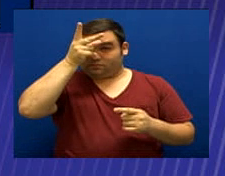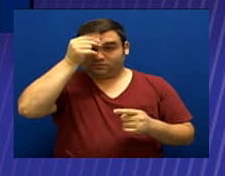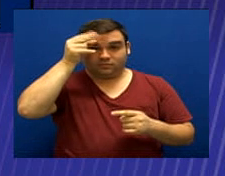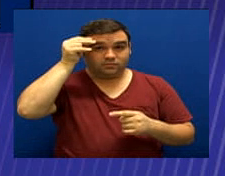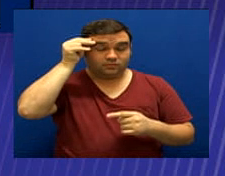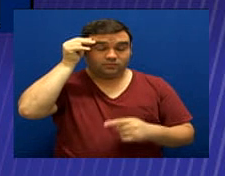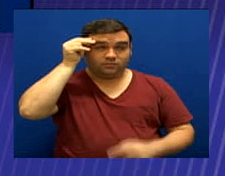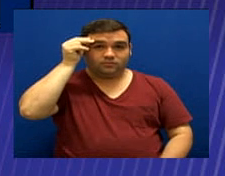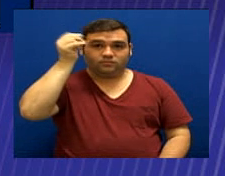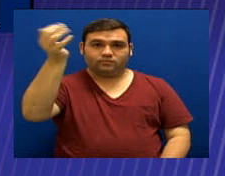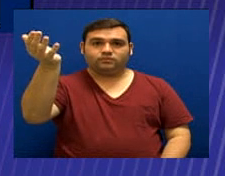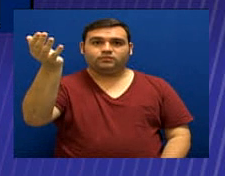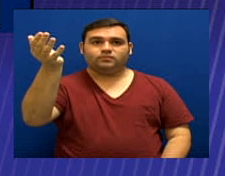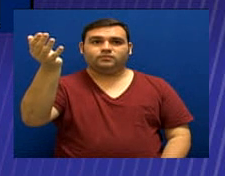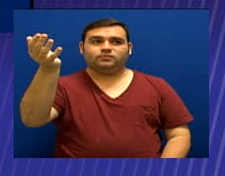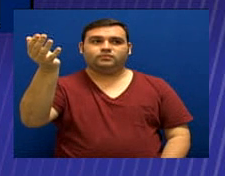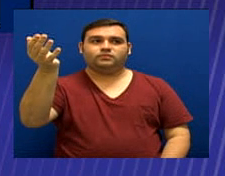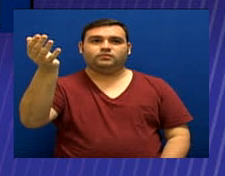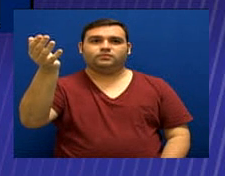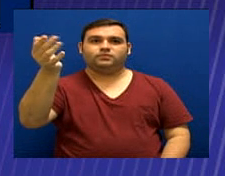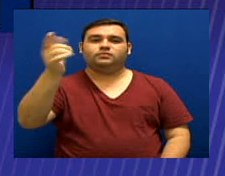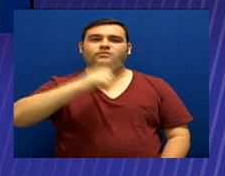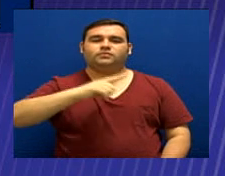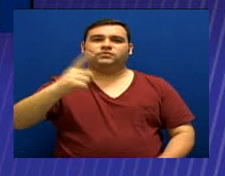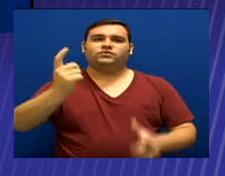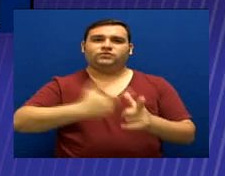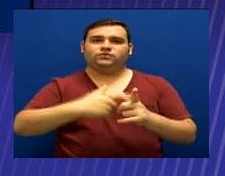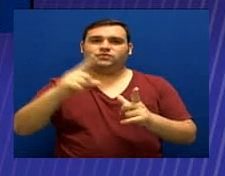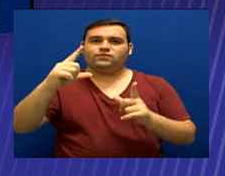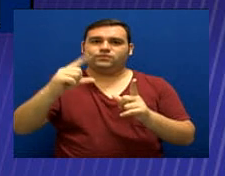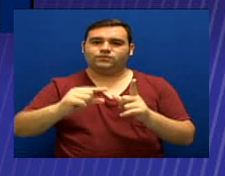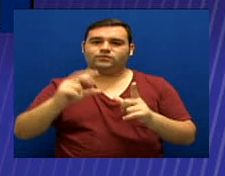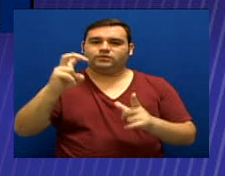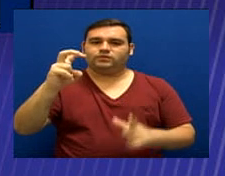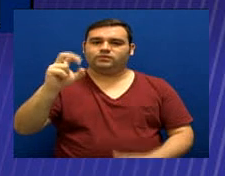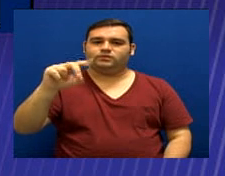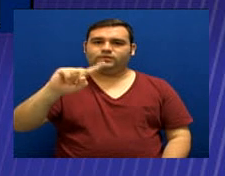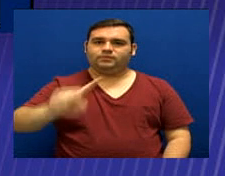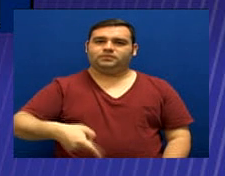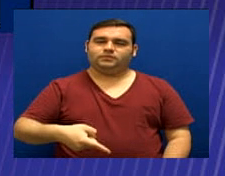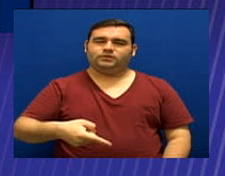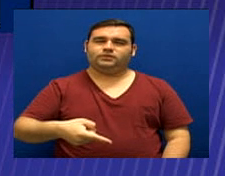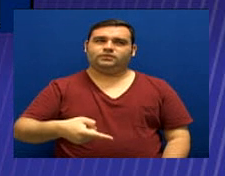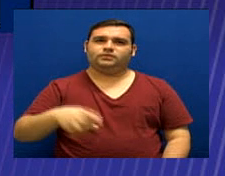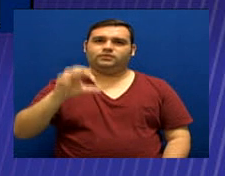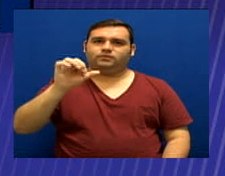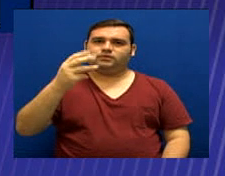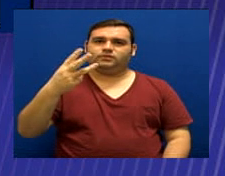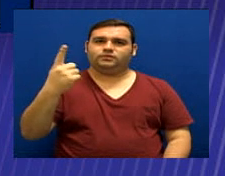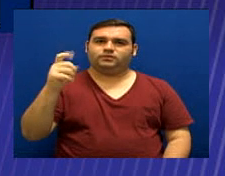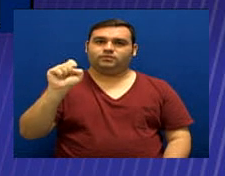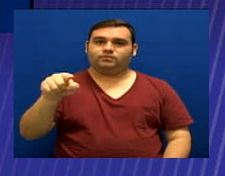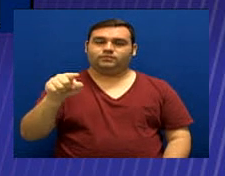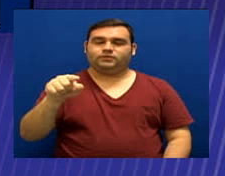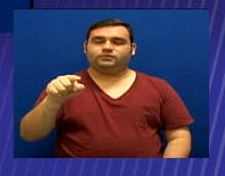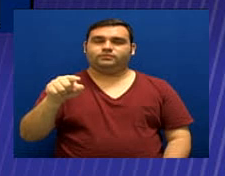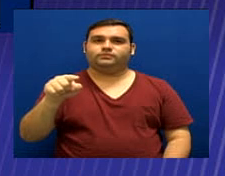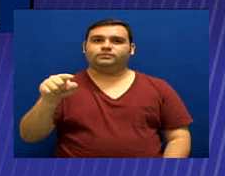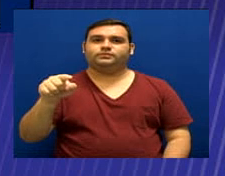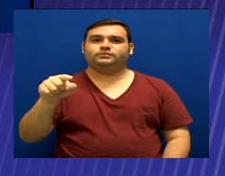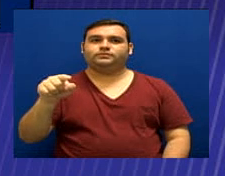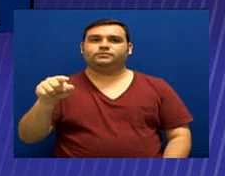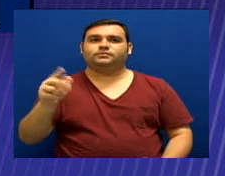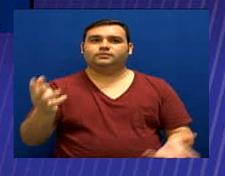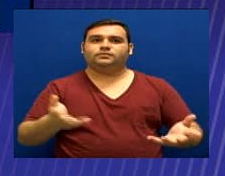é ter houve uma diminuição da dívida da ordem de 50 milhões novecentos e trinta e um mil que está